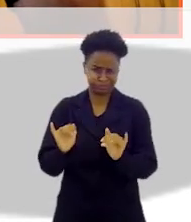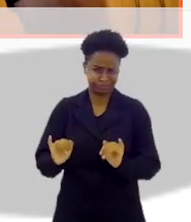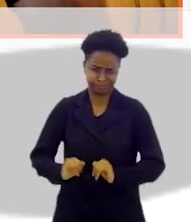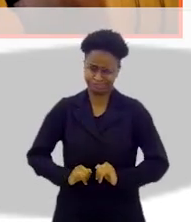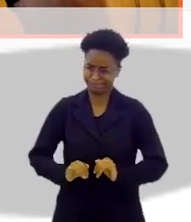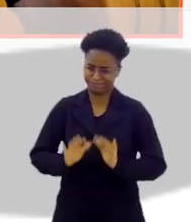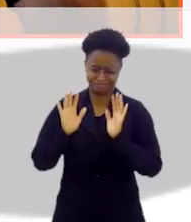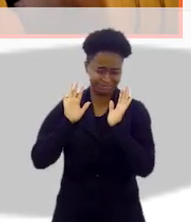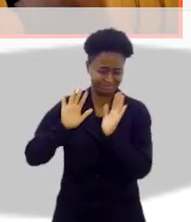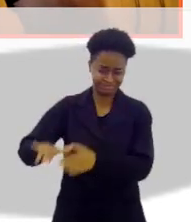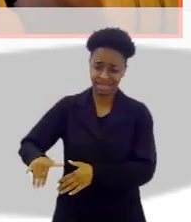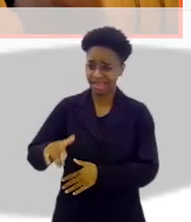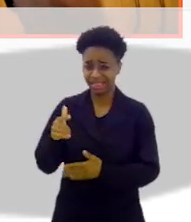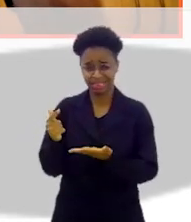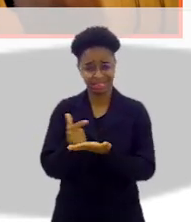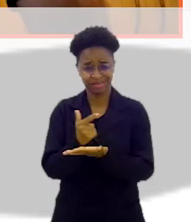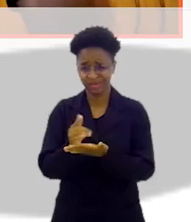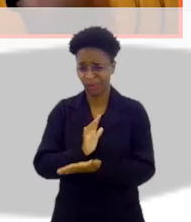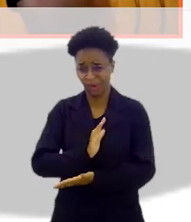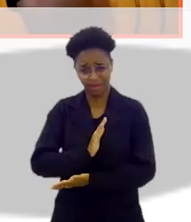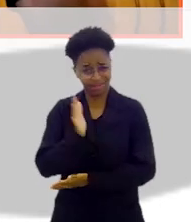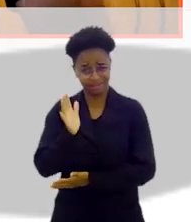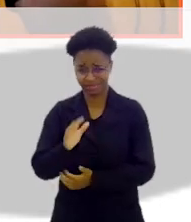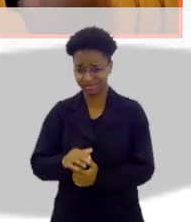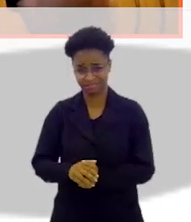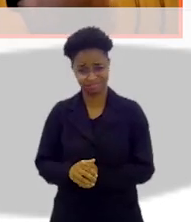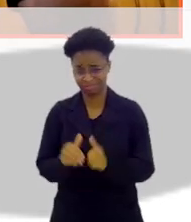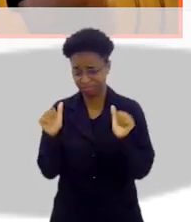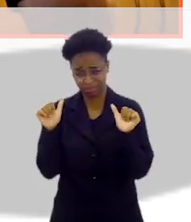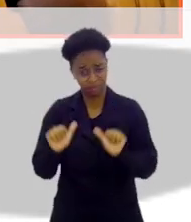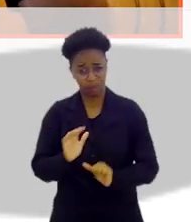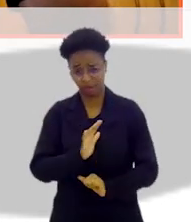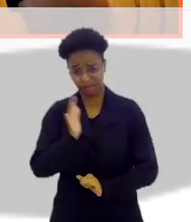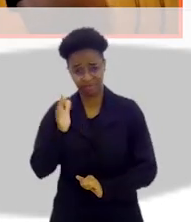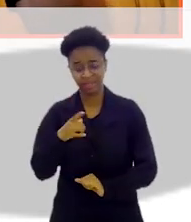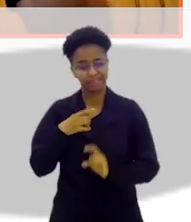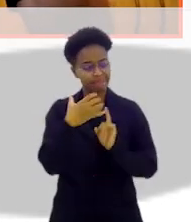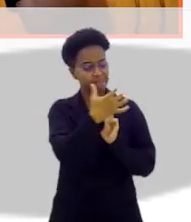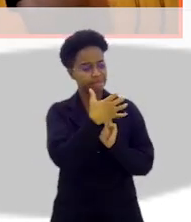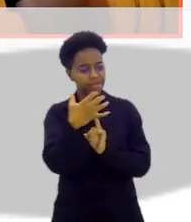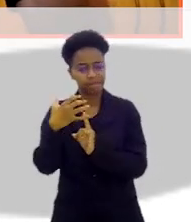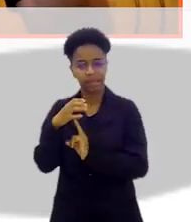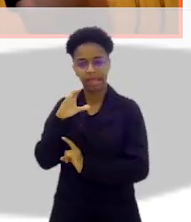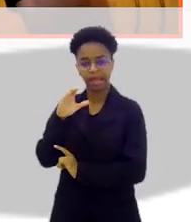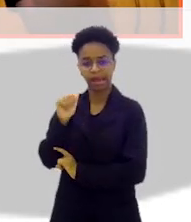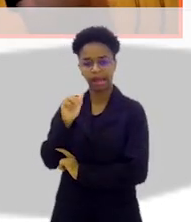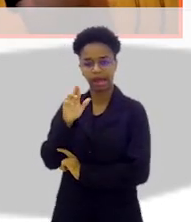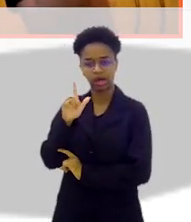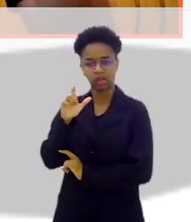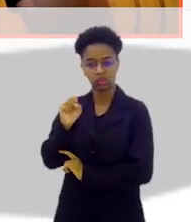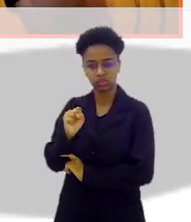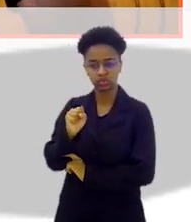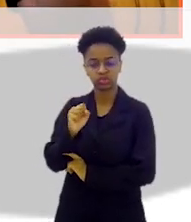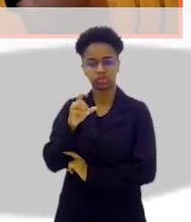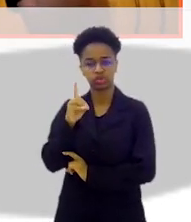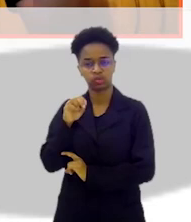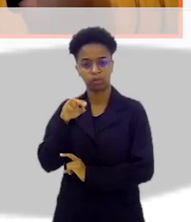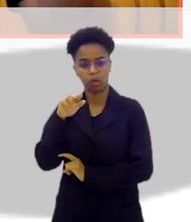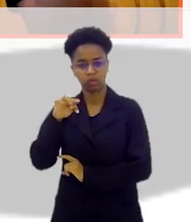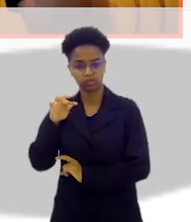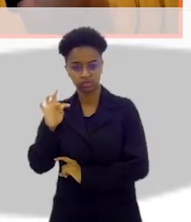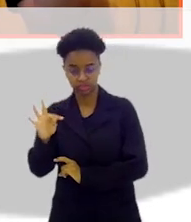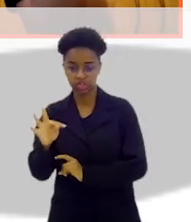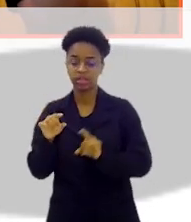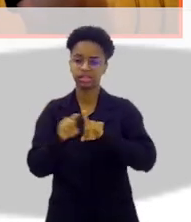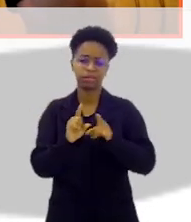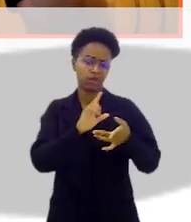terrivelmente sofríveis, livros terríveis, horríveis, com a influência do Carlos Drummond de Andrade, do Manuel